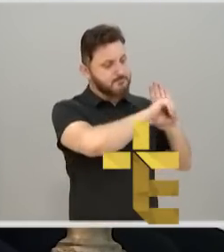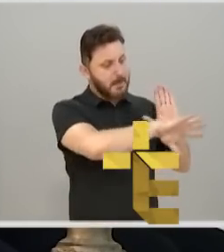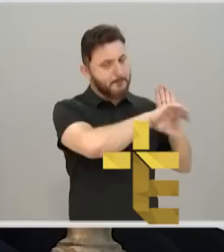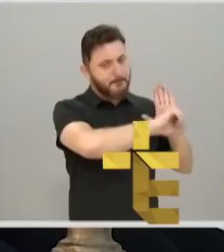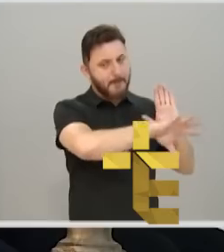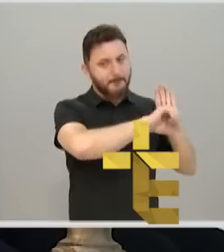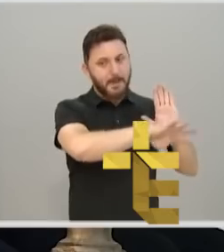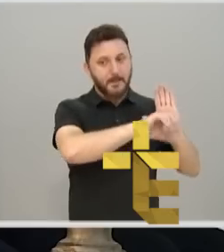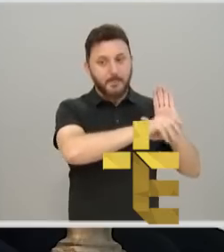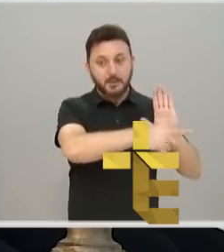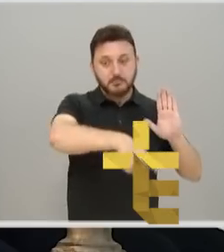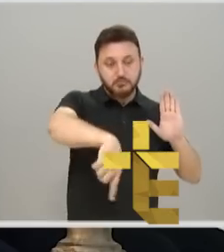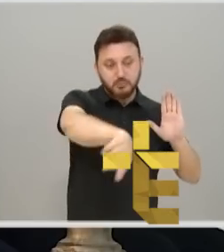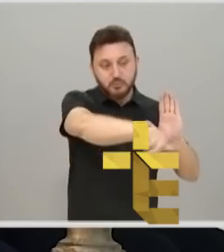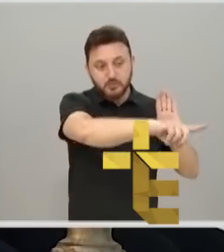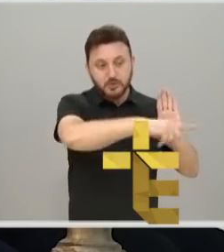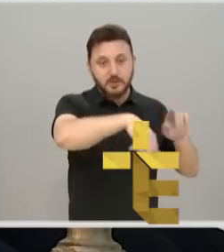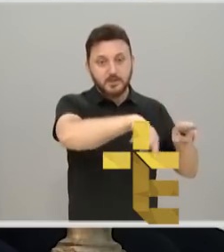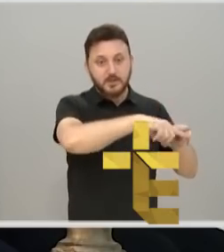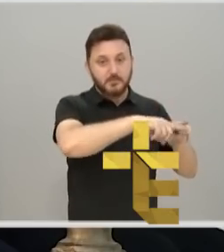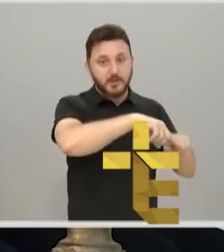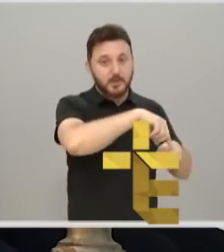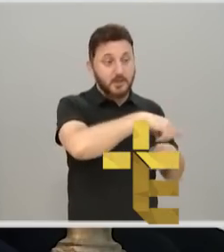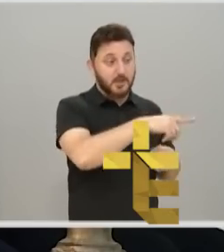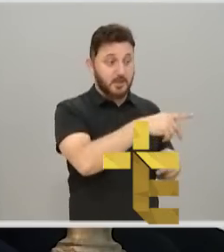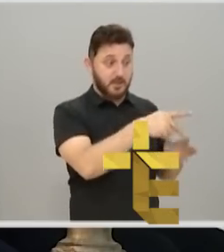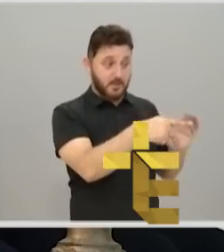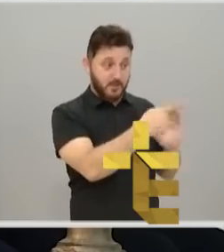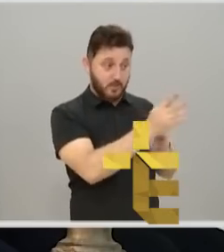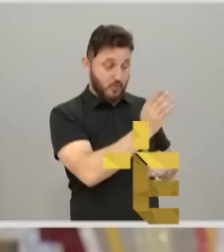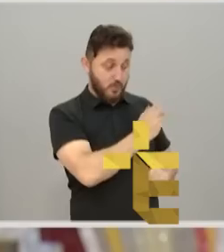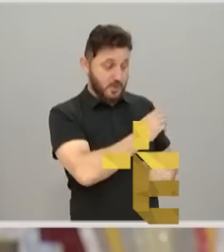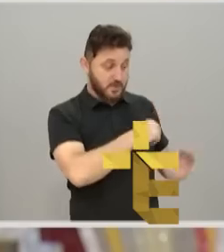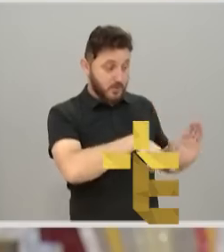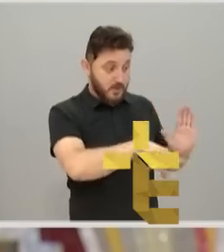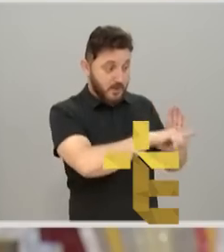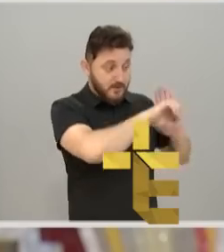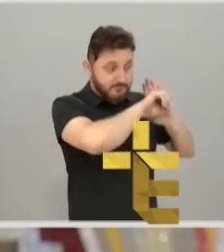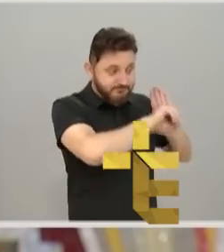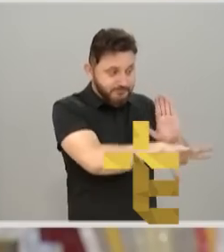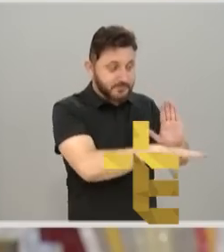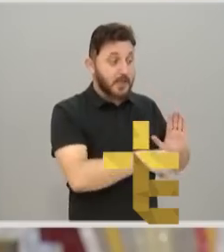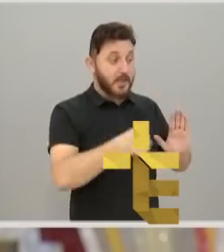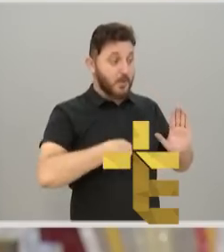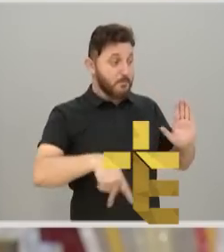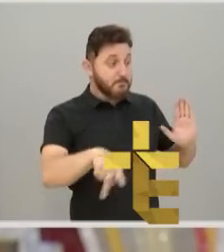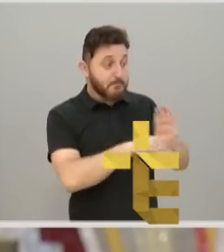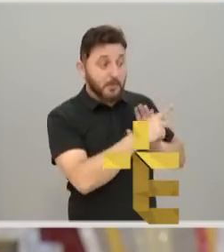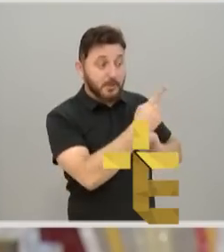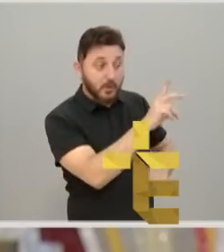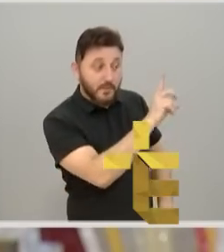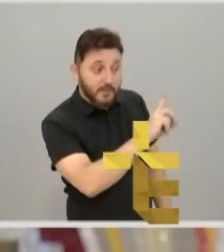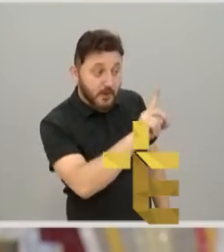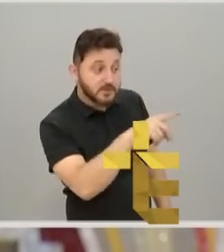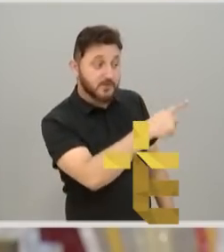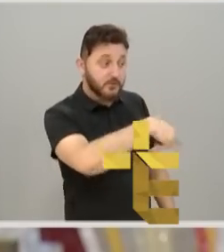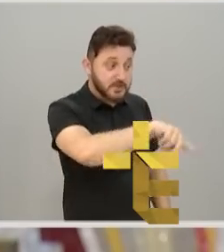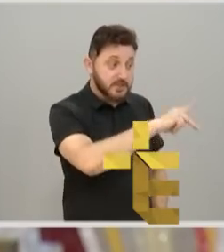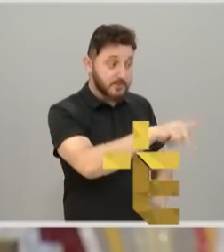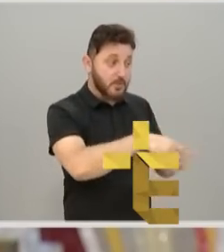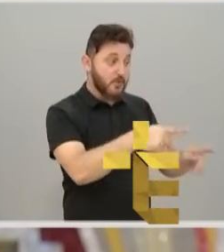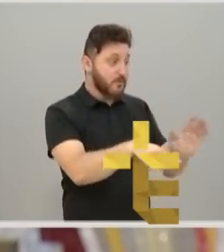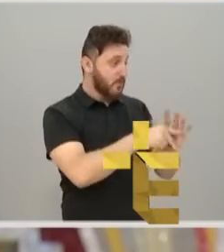suas entranhas, e hei de inscrevê-las em seu coração. Serei seu Deus, e eles serão meu